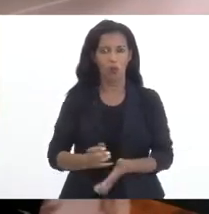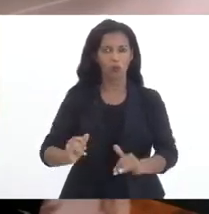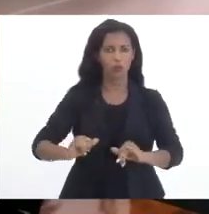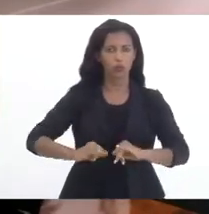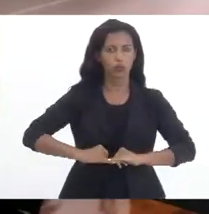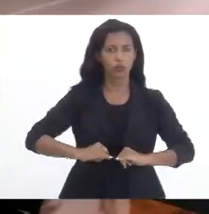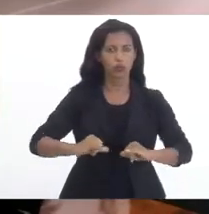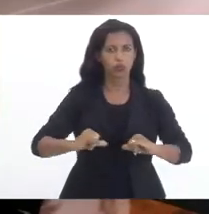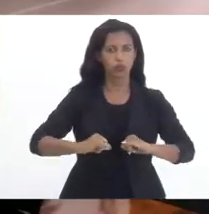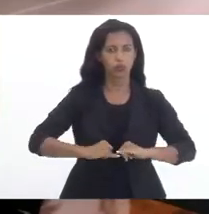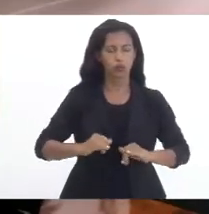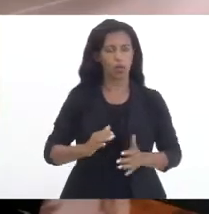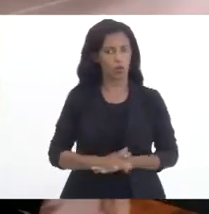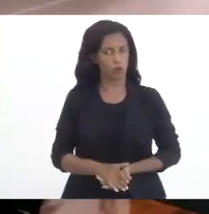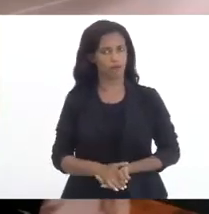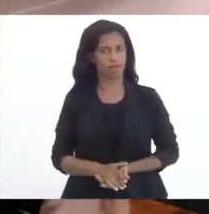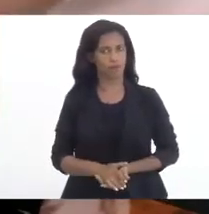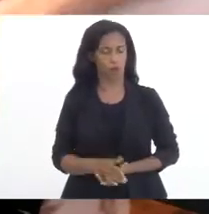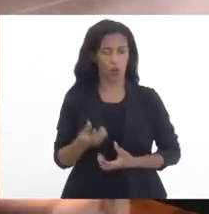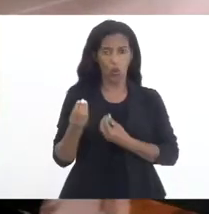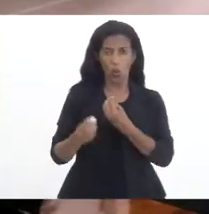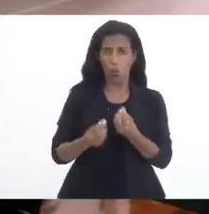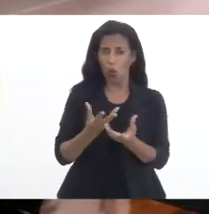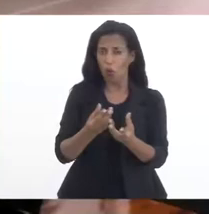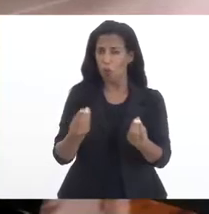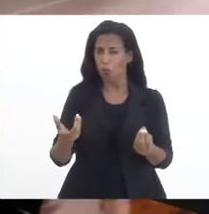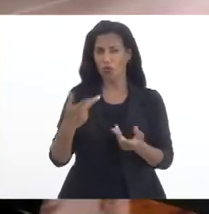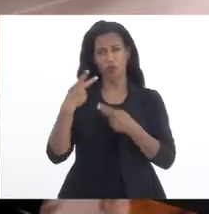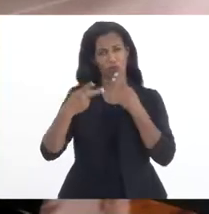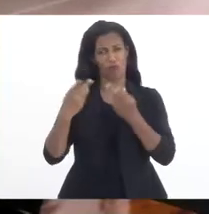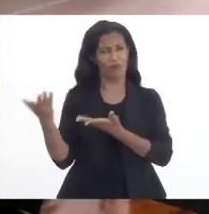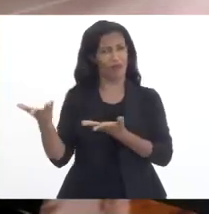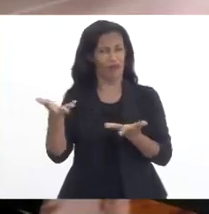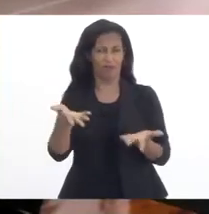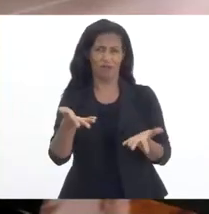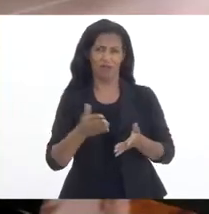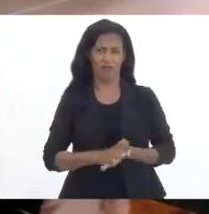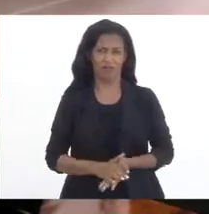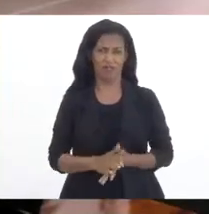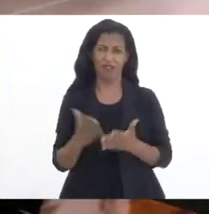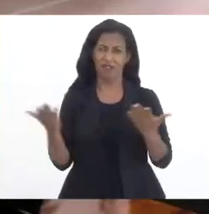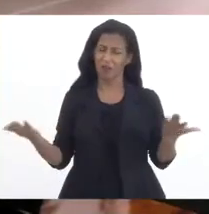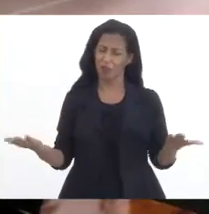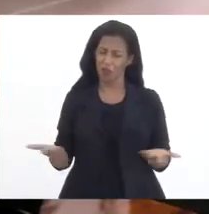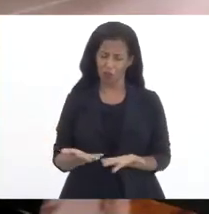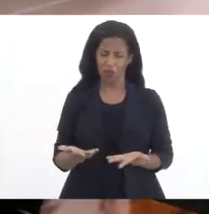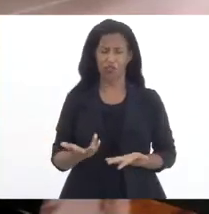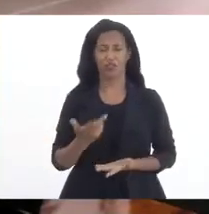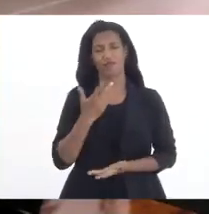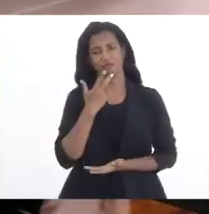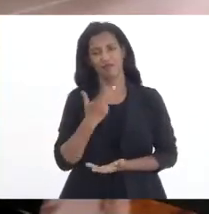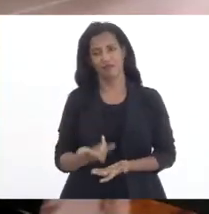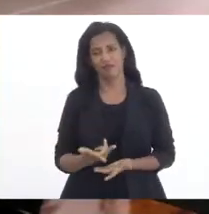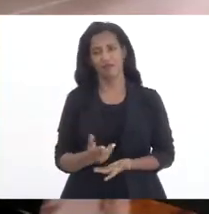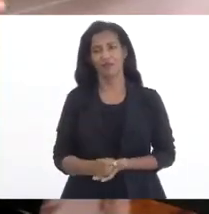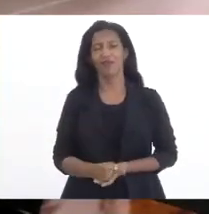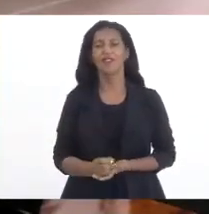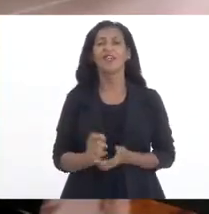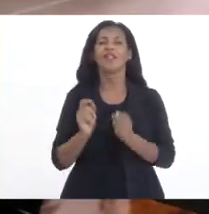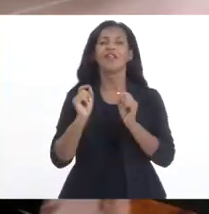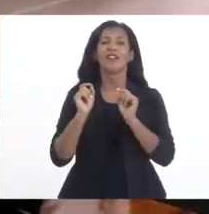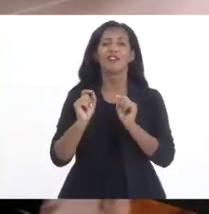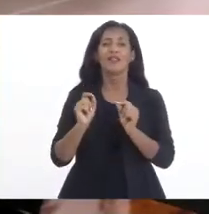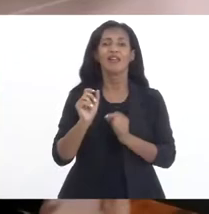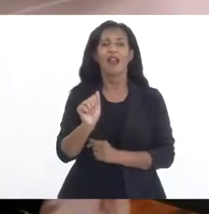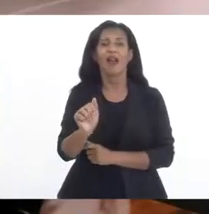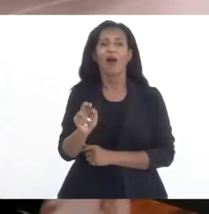sobrevivendo, né? Sobrevivendo, como muitos já colocaram aqui. Então, hoje, eu digo, o que